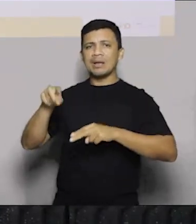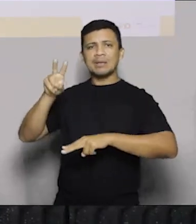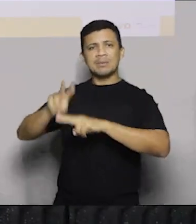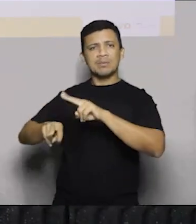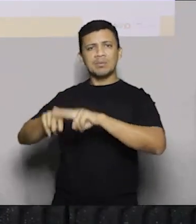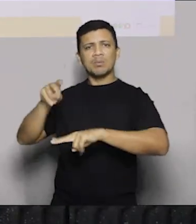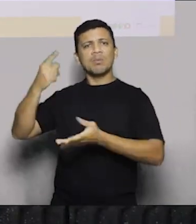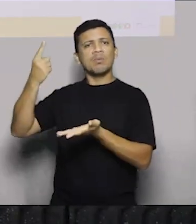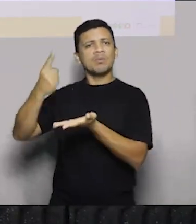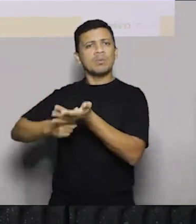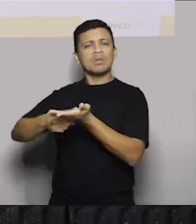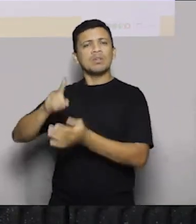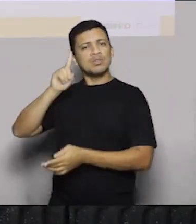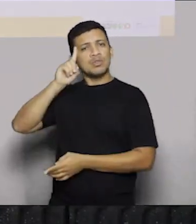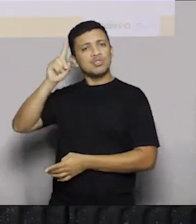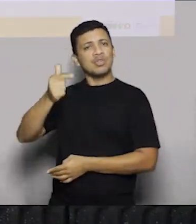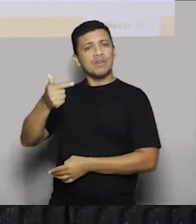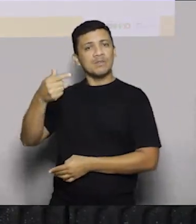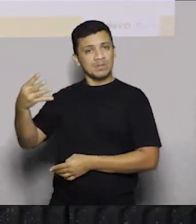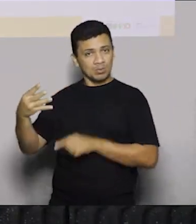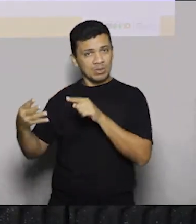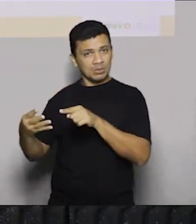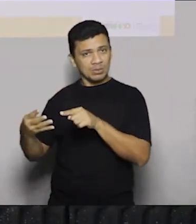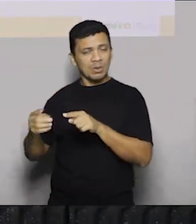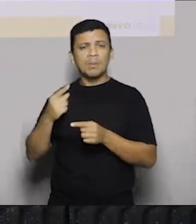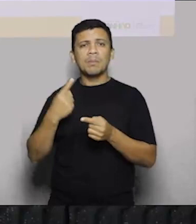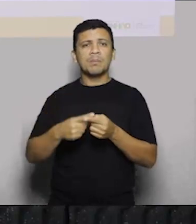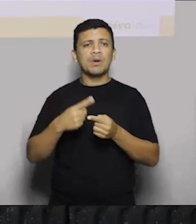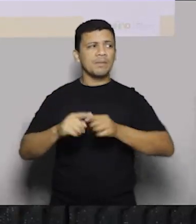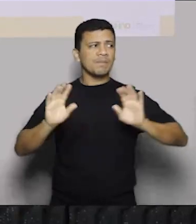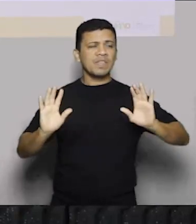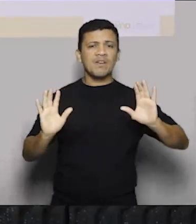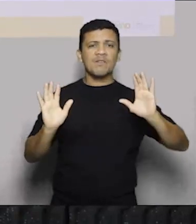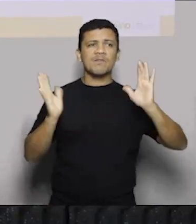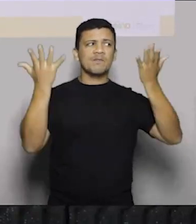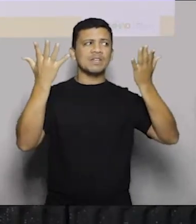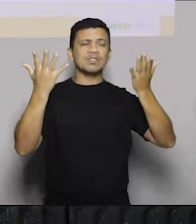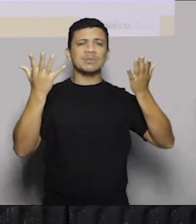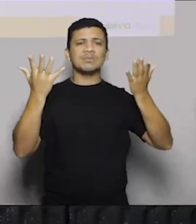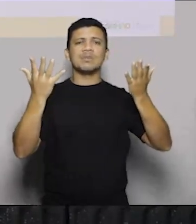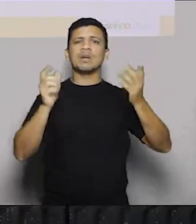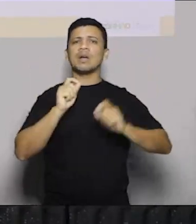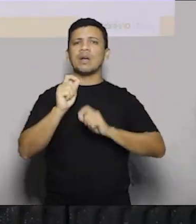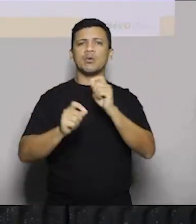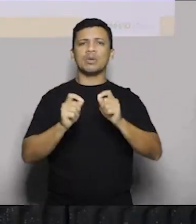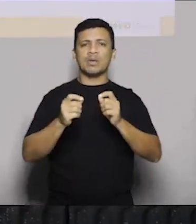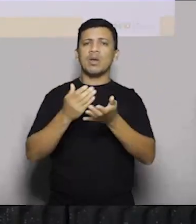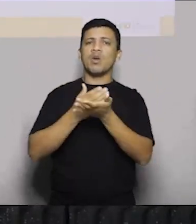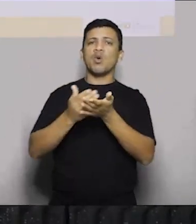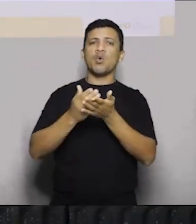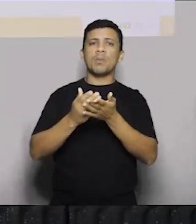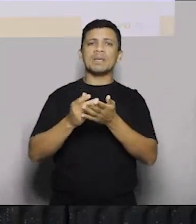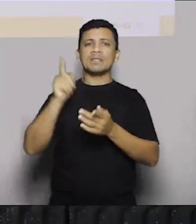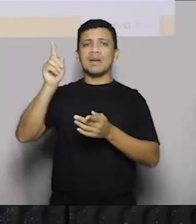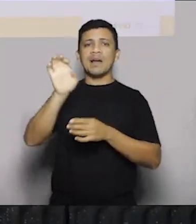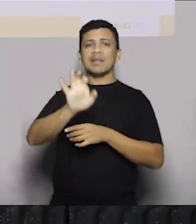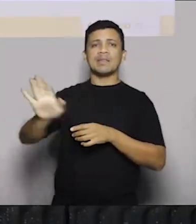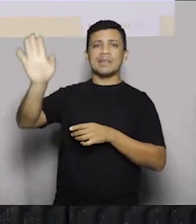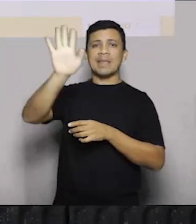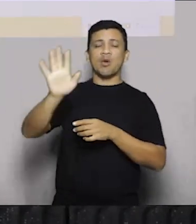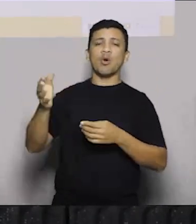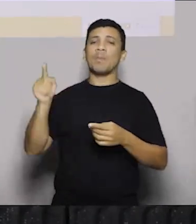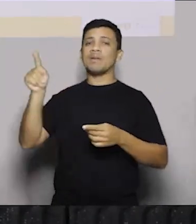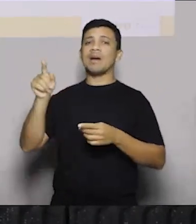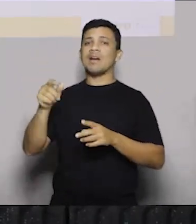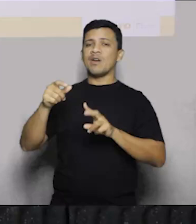Batista, de tal maneira que as festas do solstício de verão, quando começa o verão europeu, com